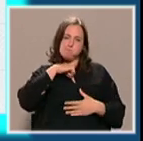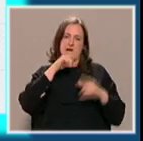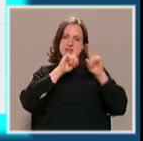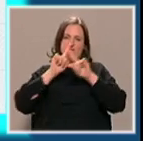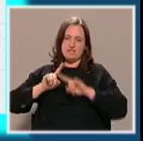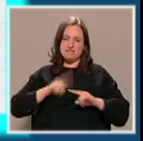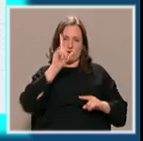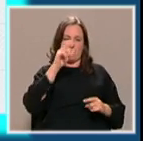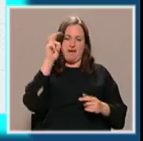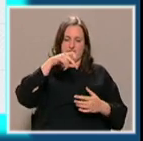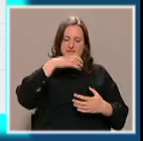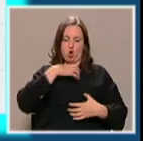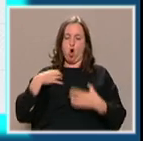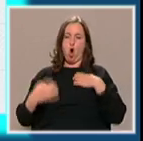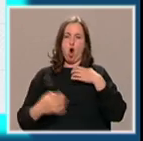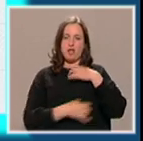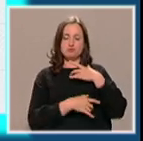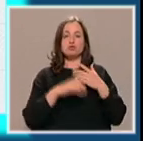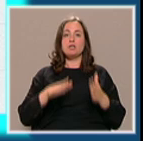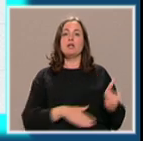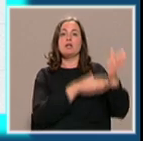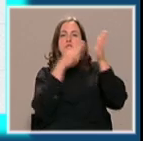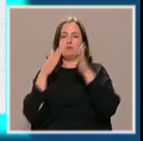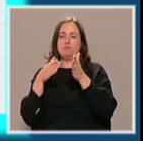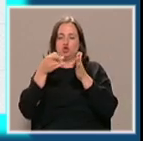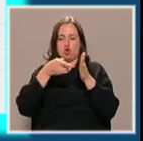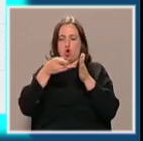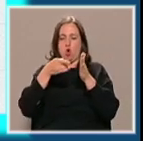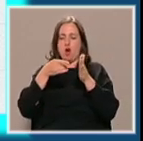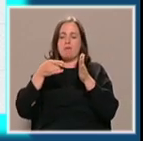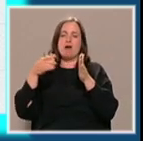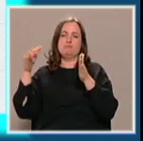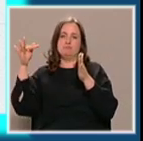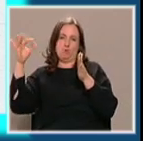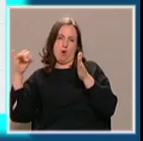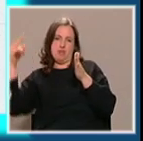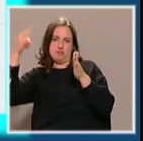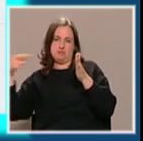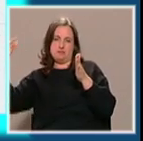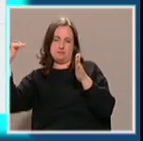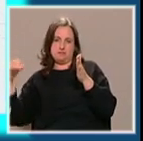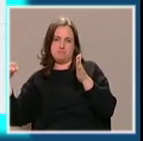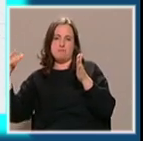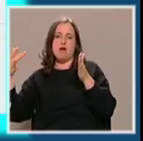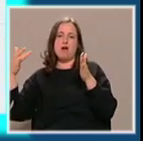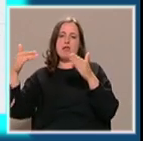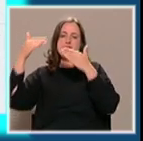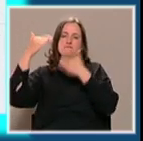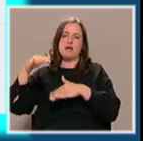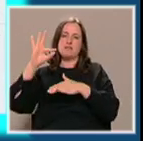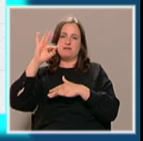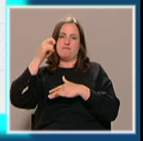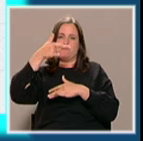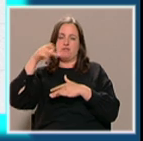dos órgãos. E depois a fase fetal, que vai desde a 9ª à 40ª semana, em que se